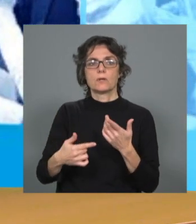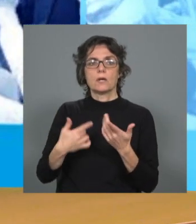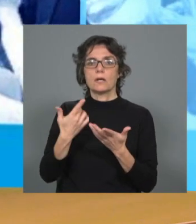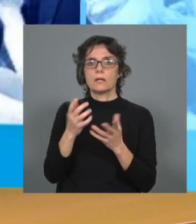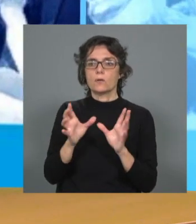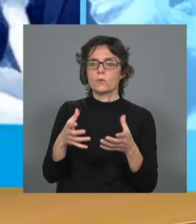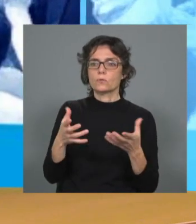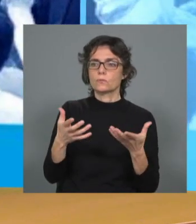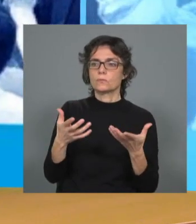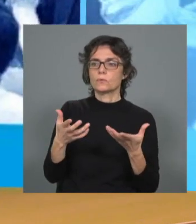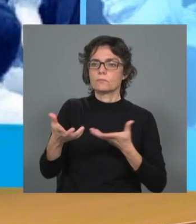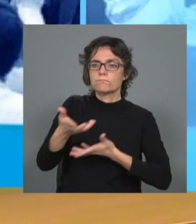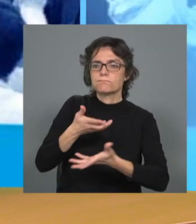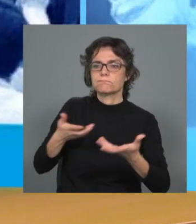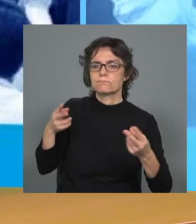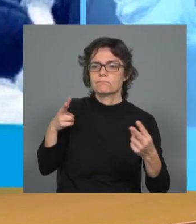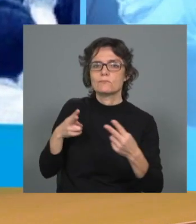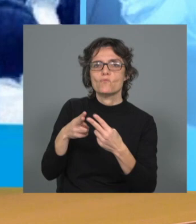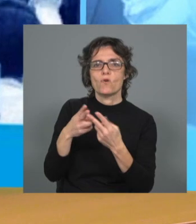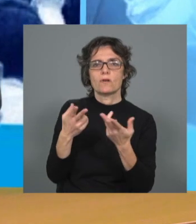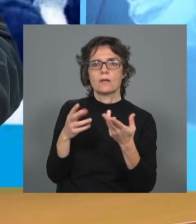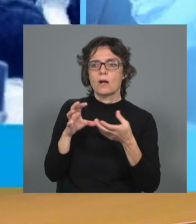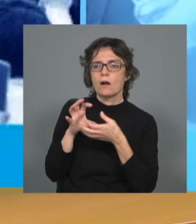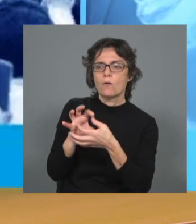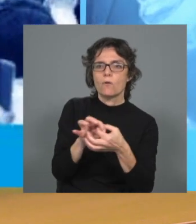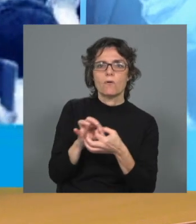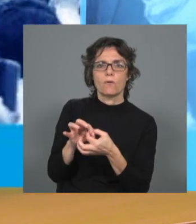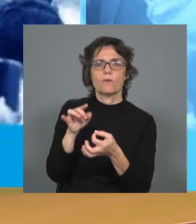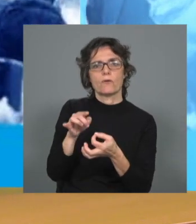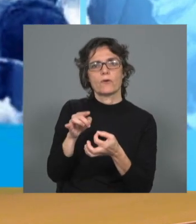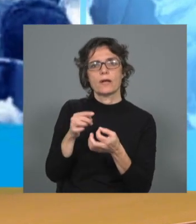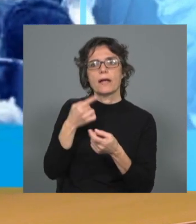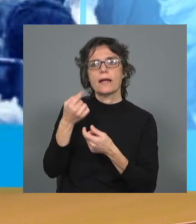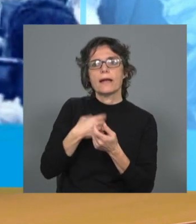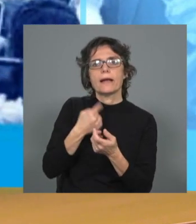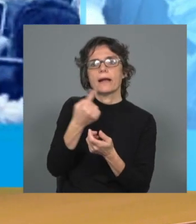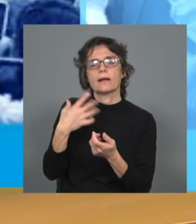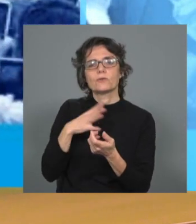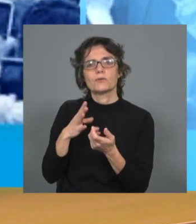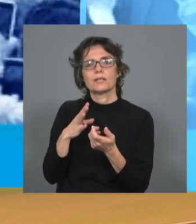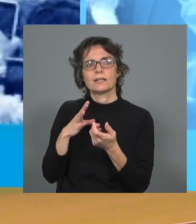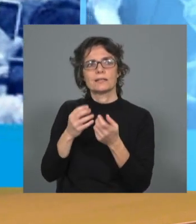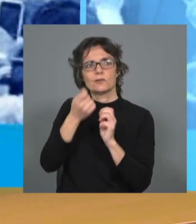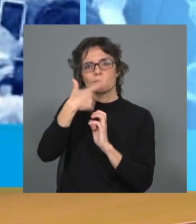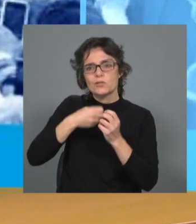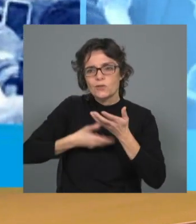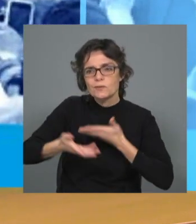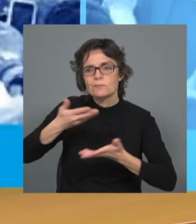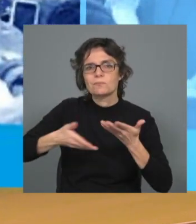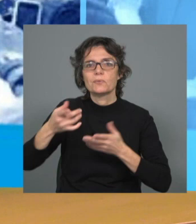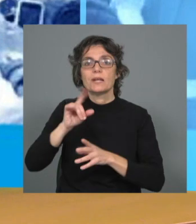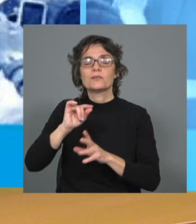é um encontro de pessoas que querem, apesar de trazerem a sua própria história, querem sobretudo projetar um futuro, querem